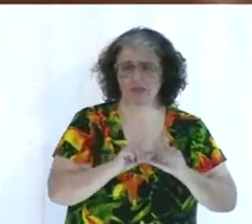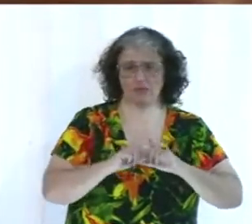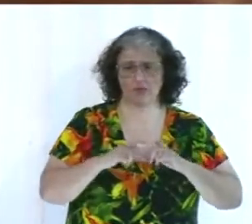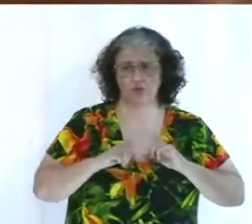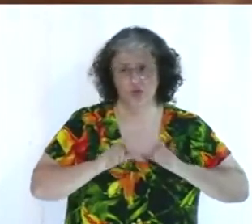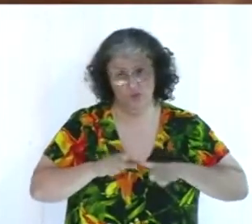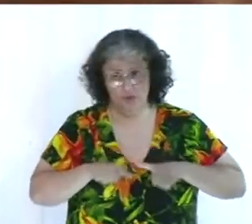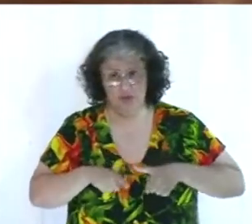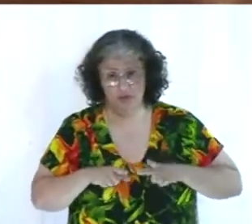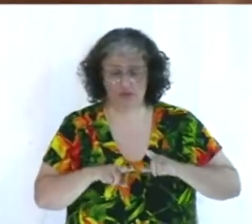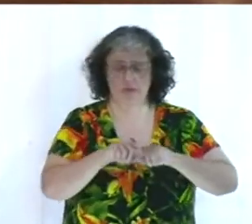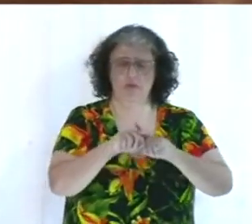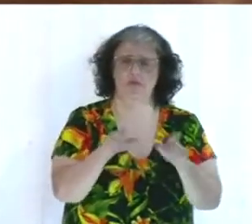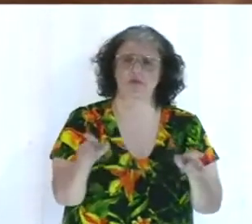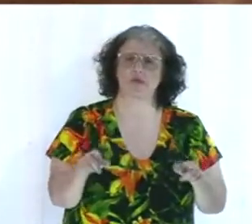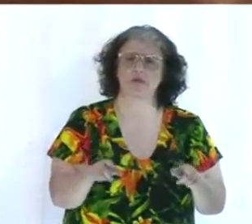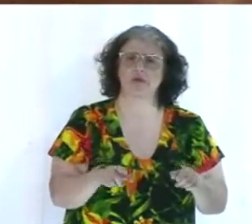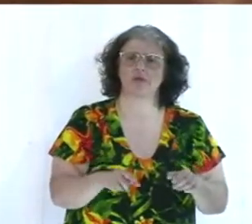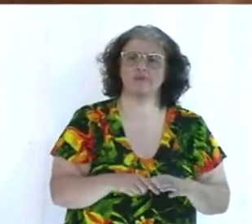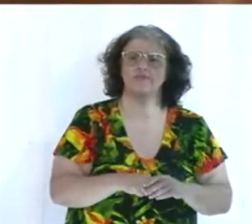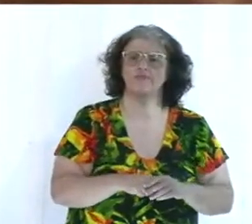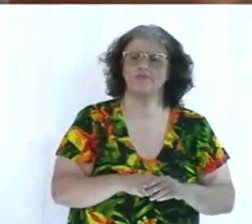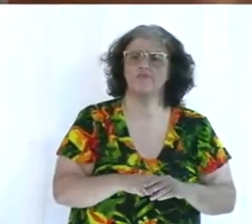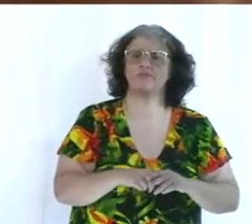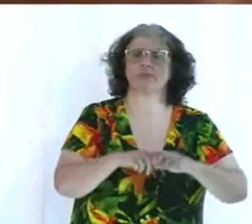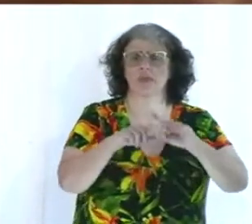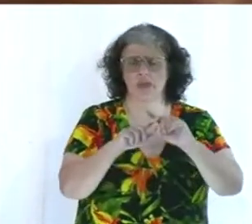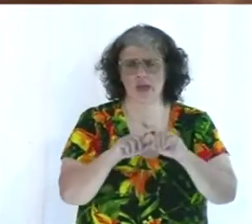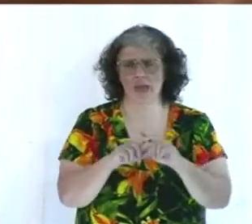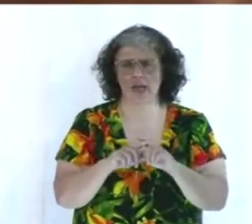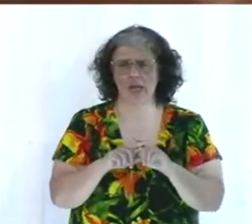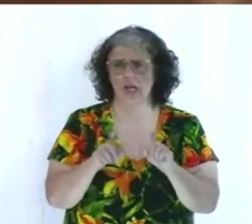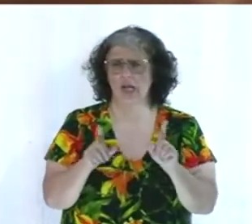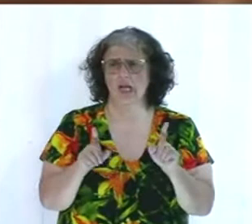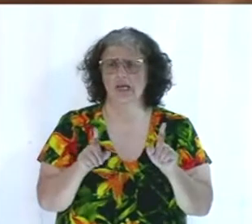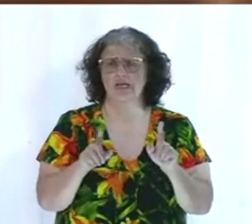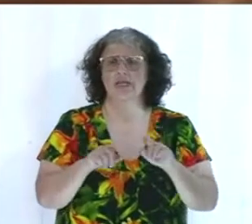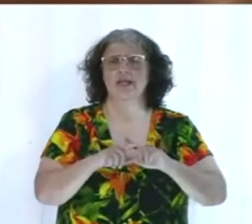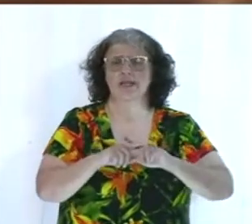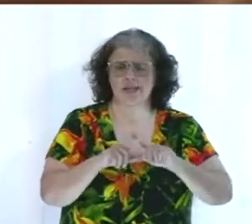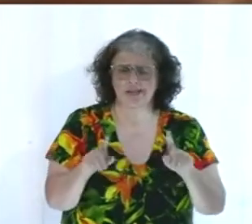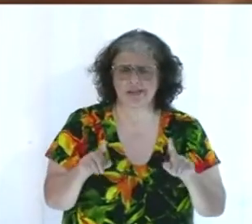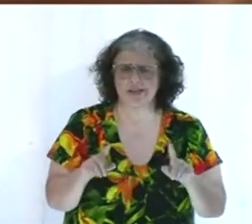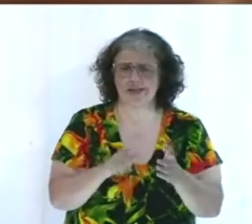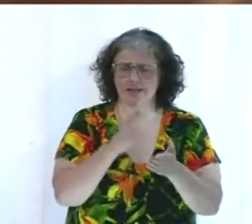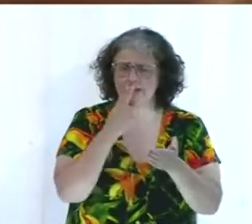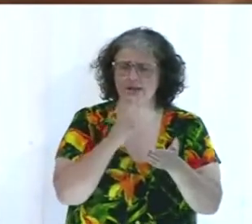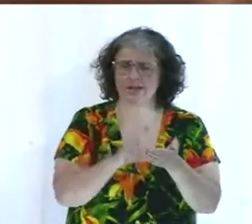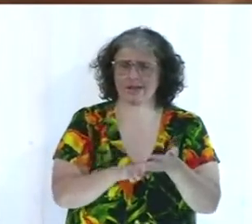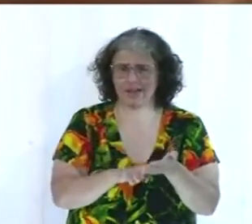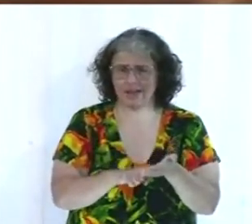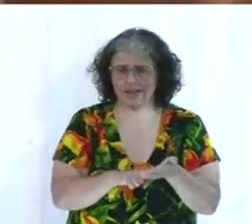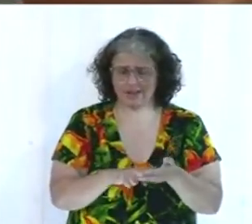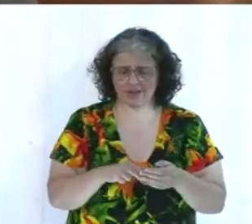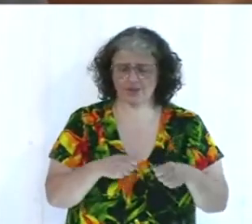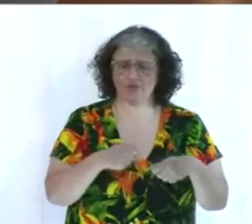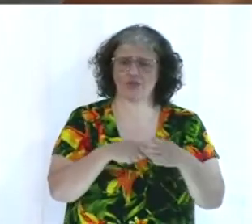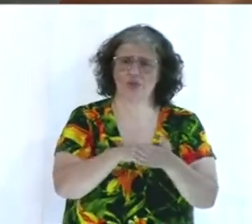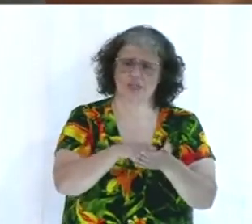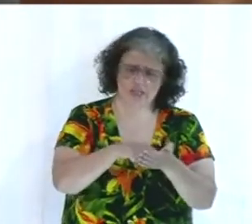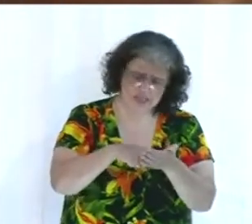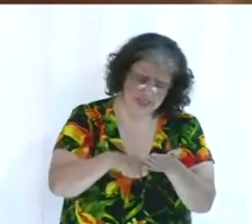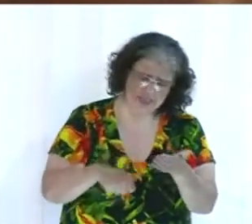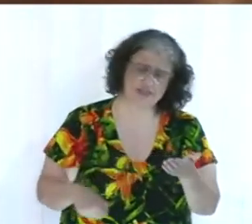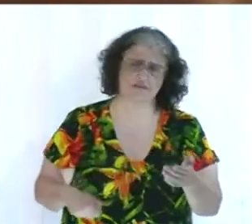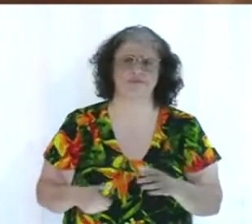o primeiro concílio da igreja, e também nós podemos afirmar que possivelmente esta carta tenha sido escrita antes do concílio de